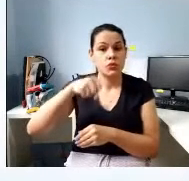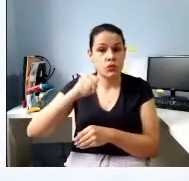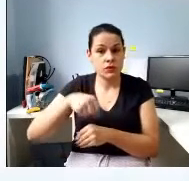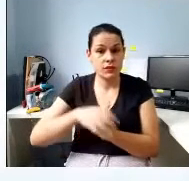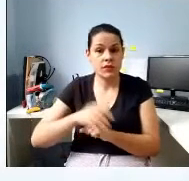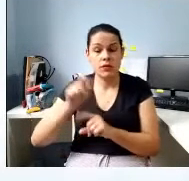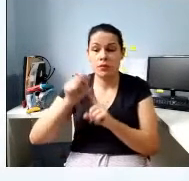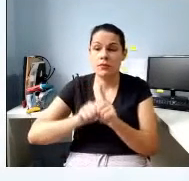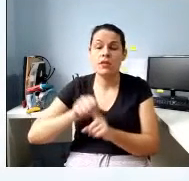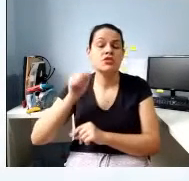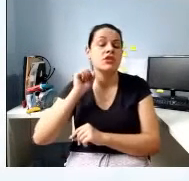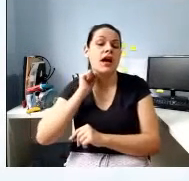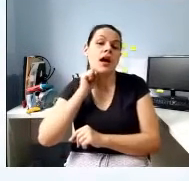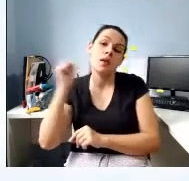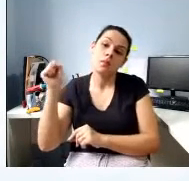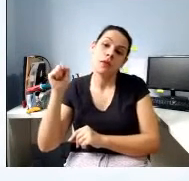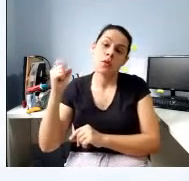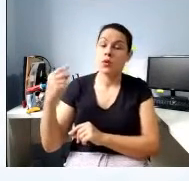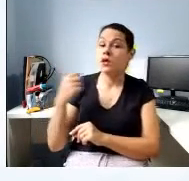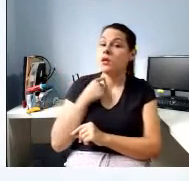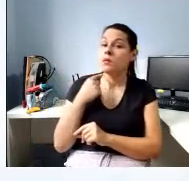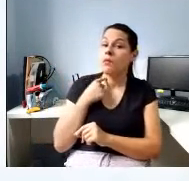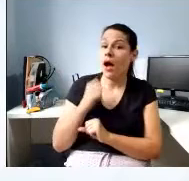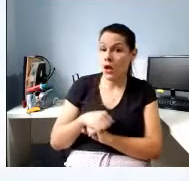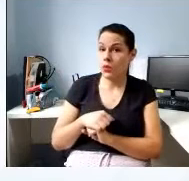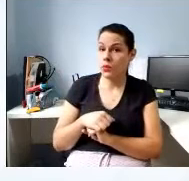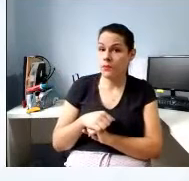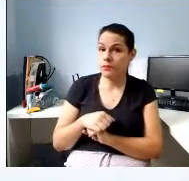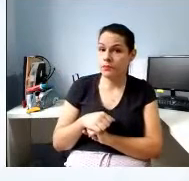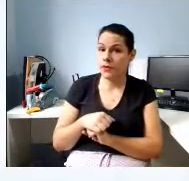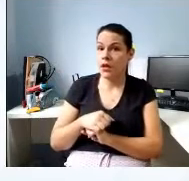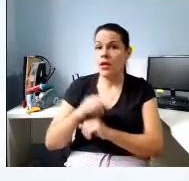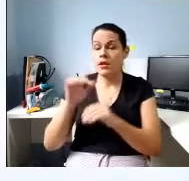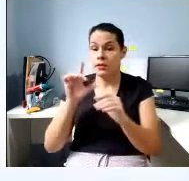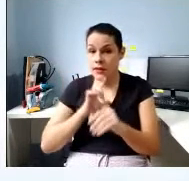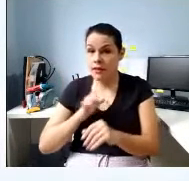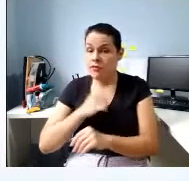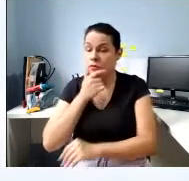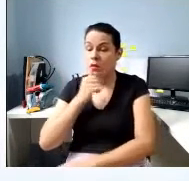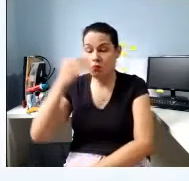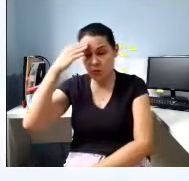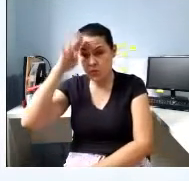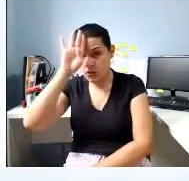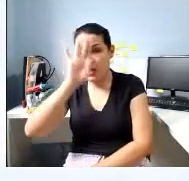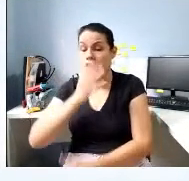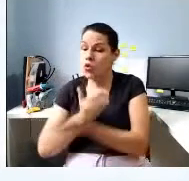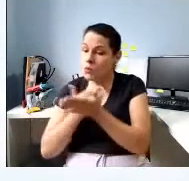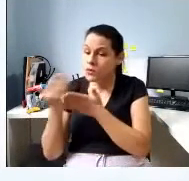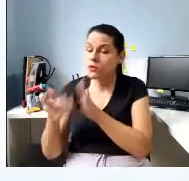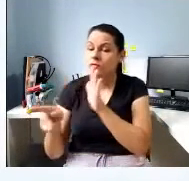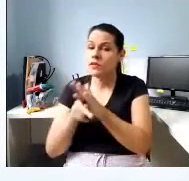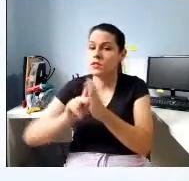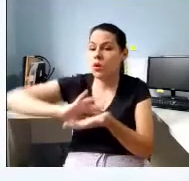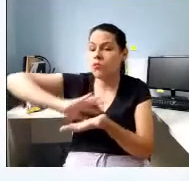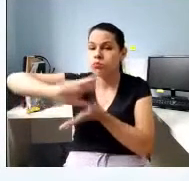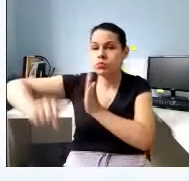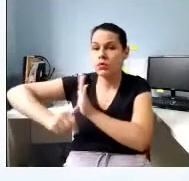abril e maio, o Bolsonaro estava pregando golpe de Estado, né, ele tentando